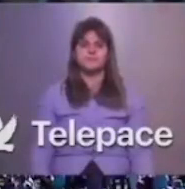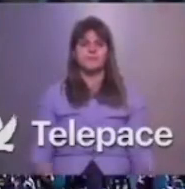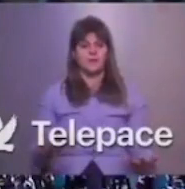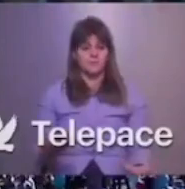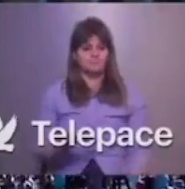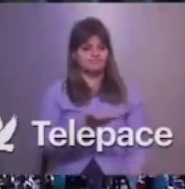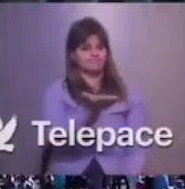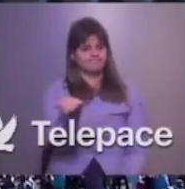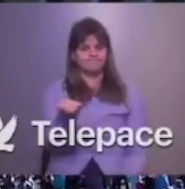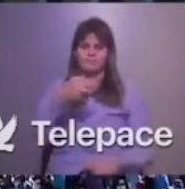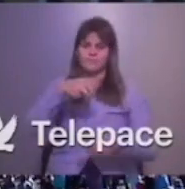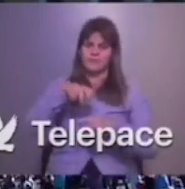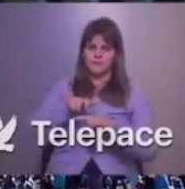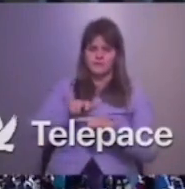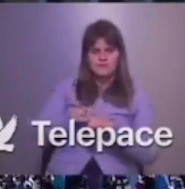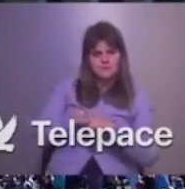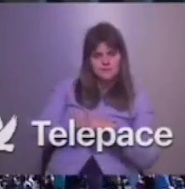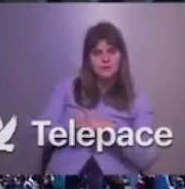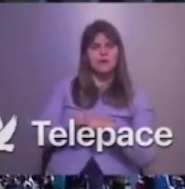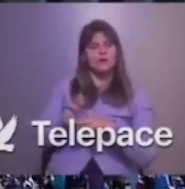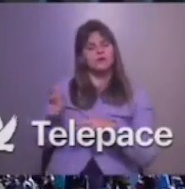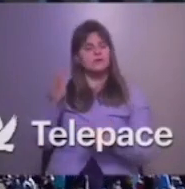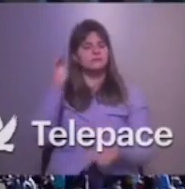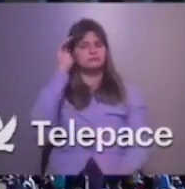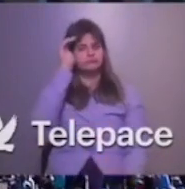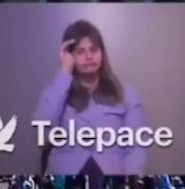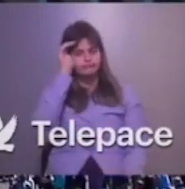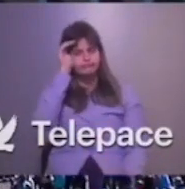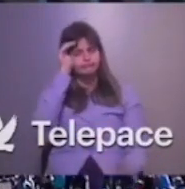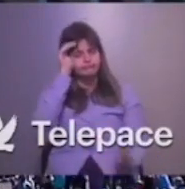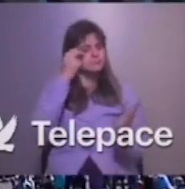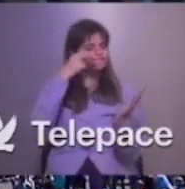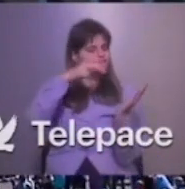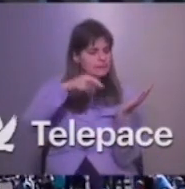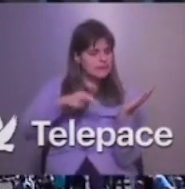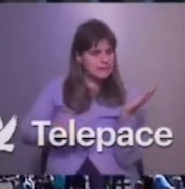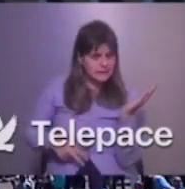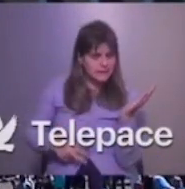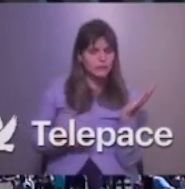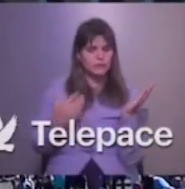Podeis acomodar-vos para melhor acolher a palavra que vai ser proclamada.